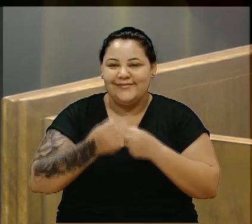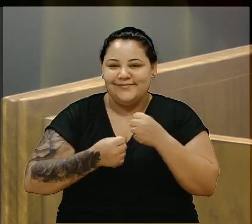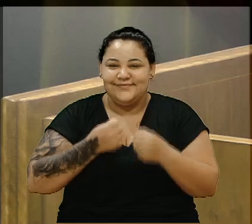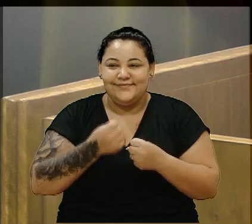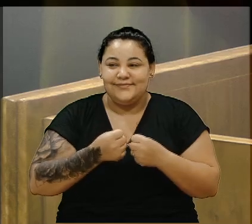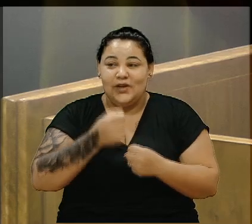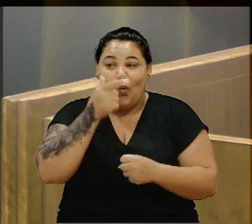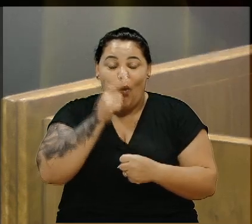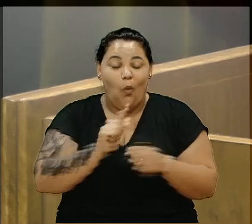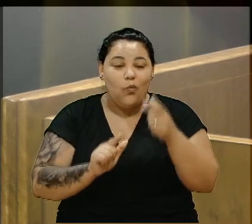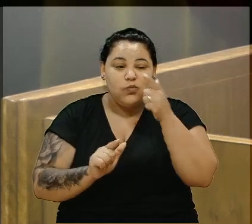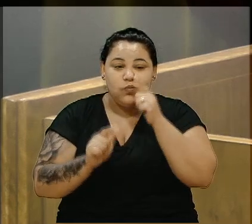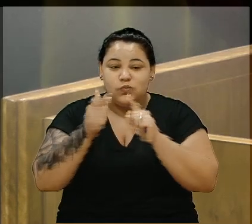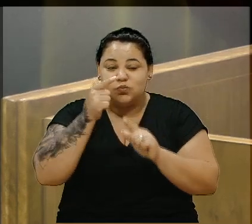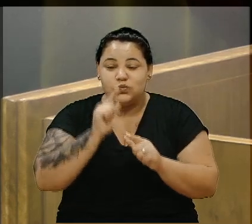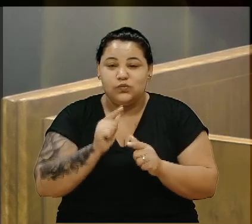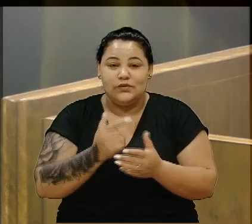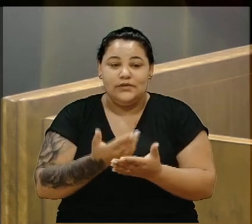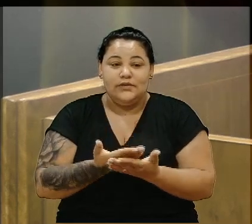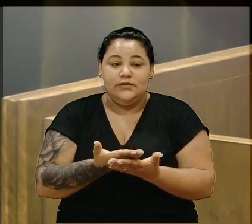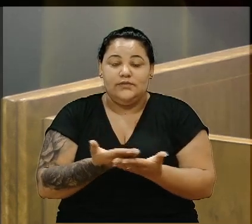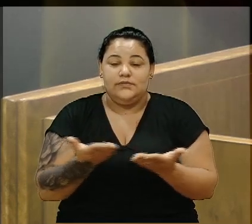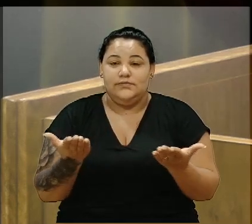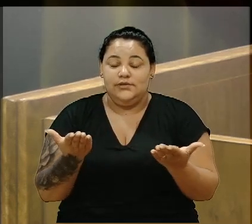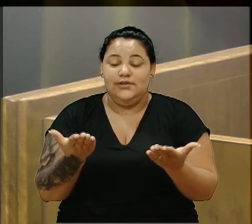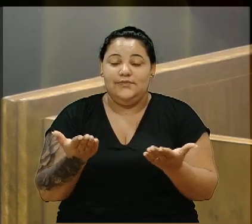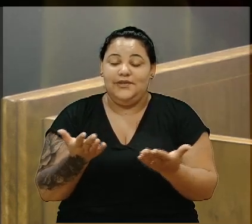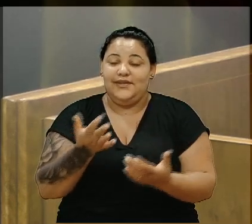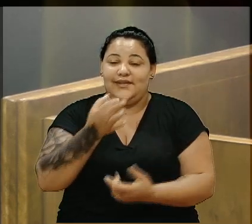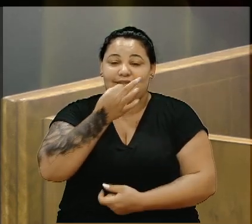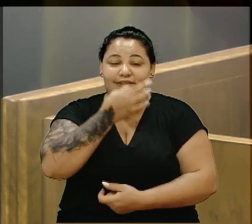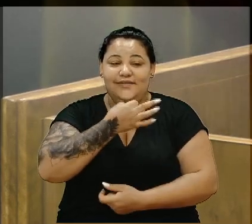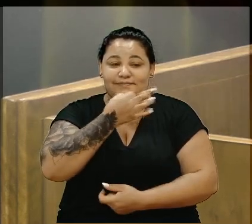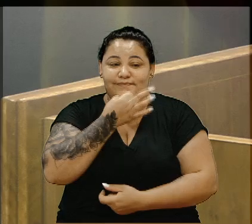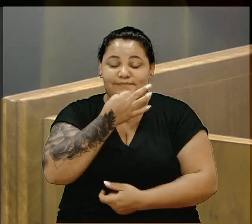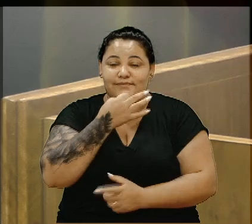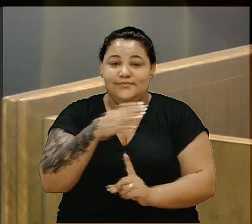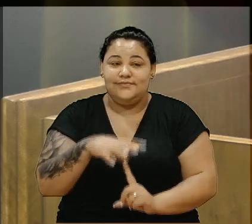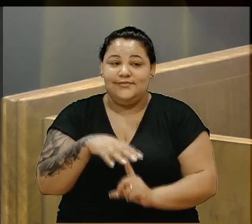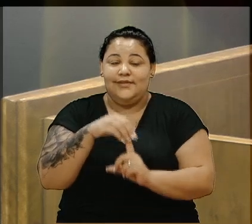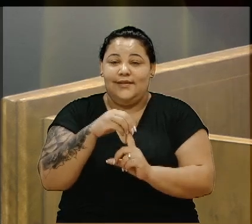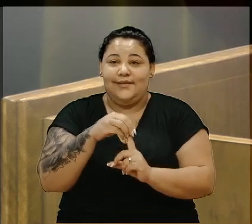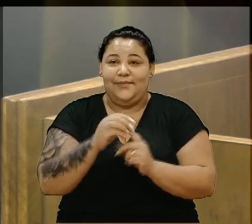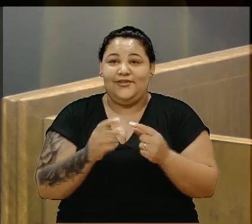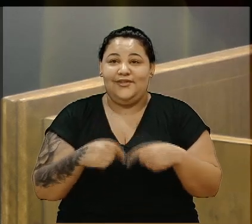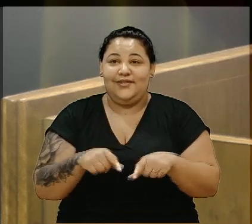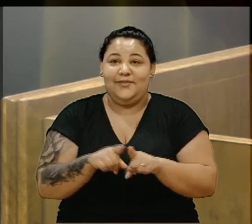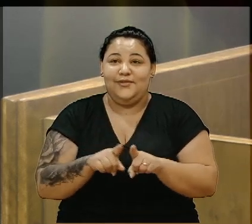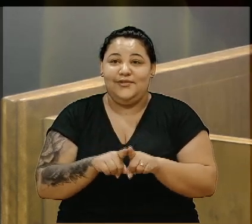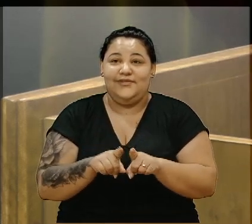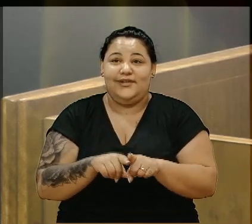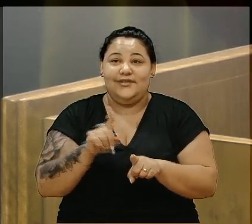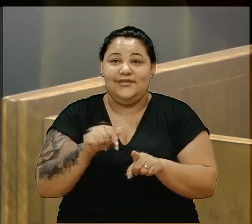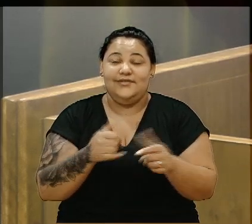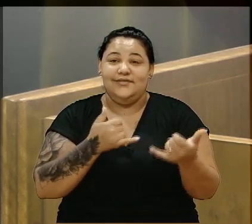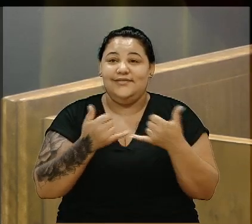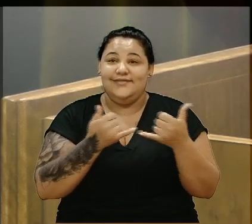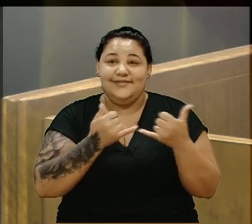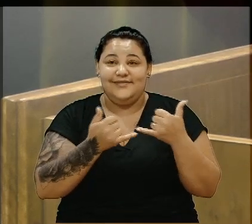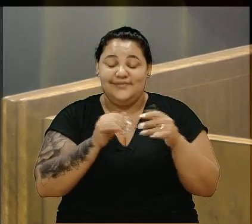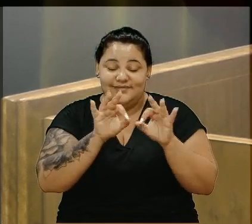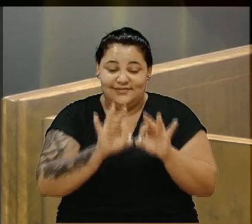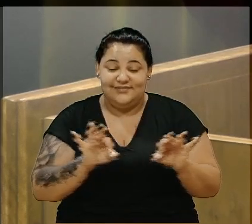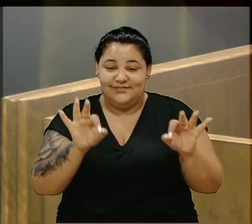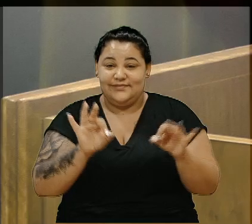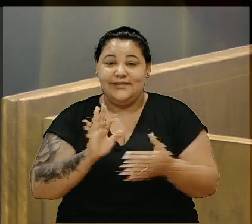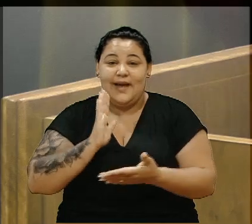mais espaços, em Caxias do Sul, inclusive, né? A gente pode, com um exemplo muito simples, pensar na meia maratona